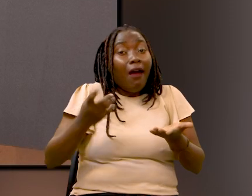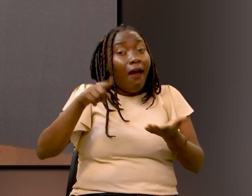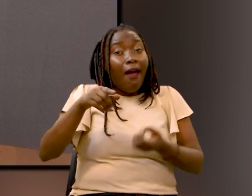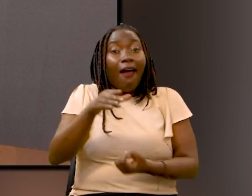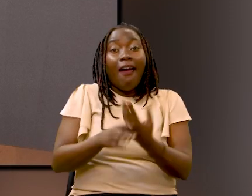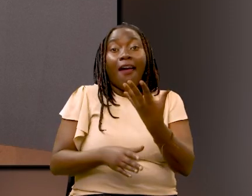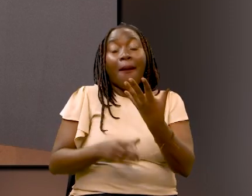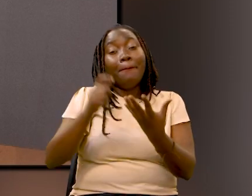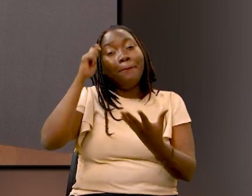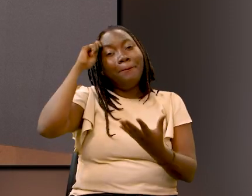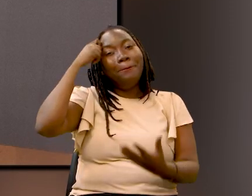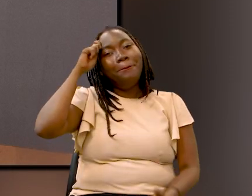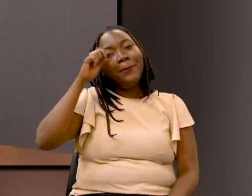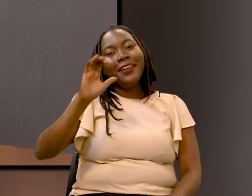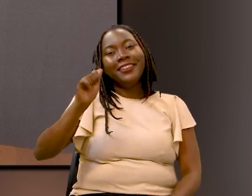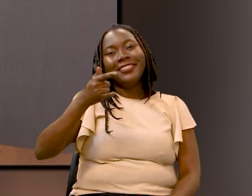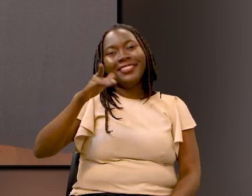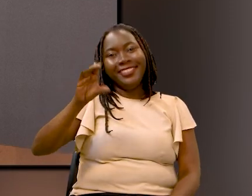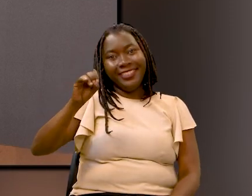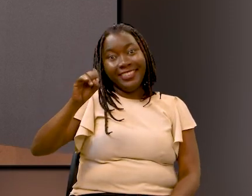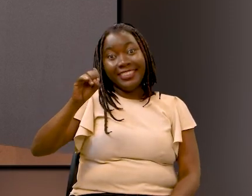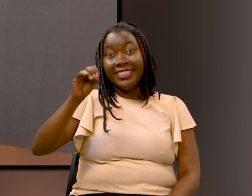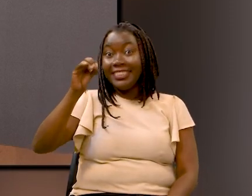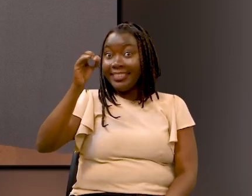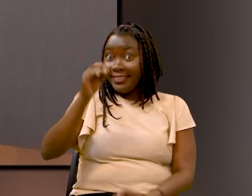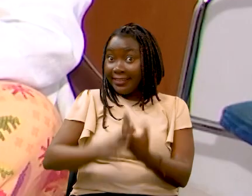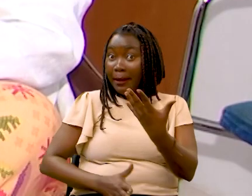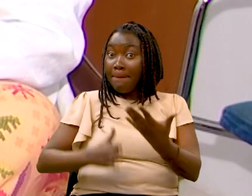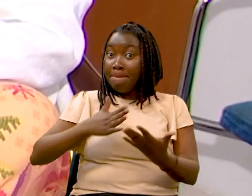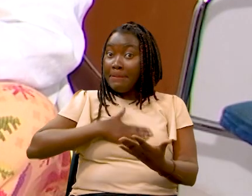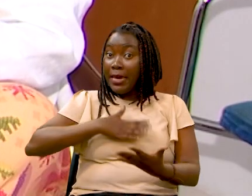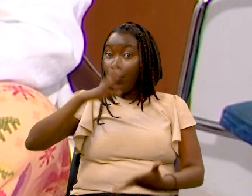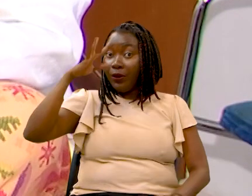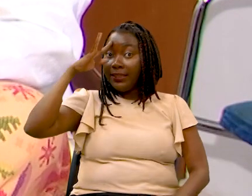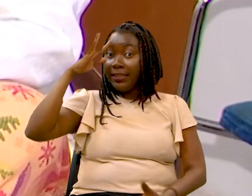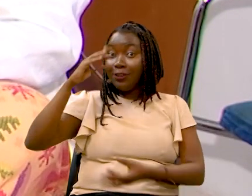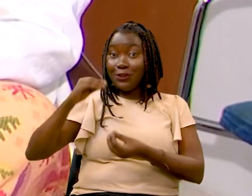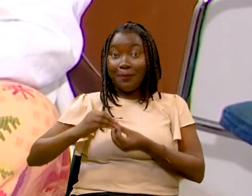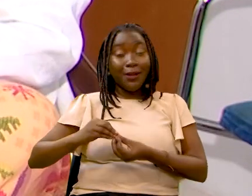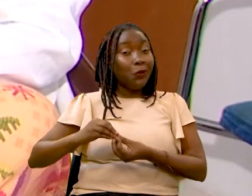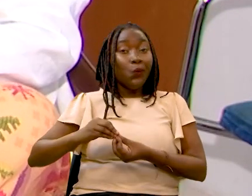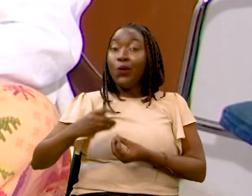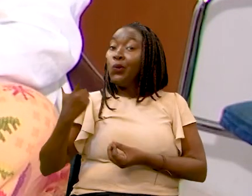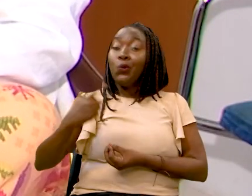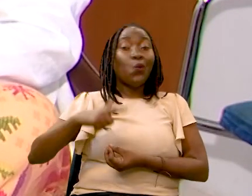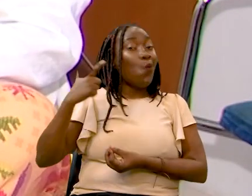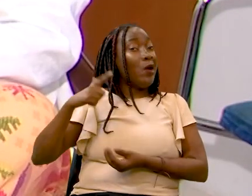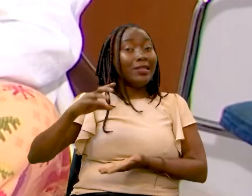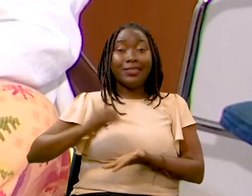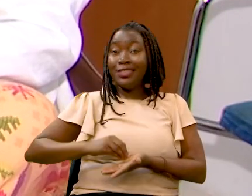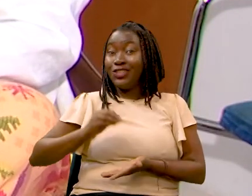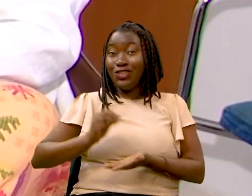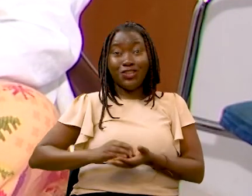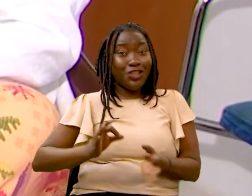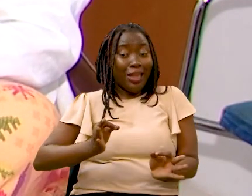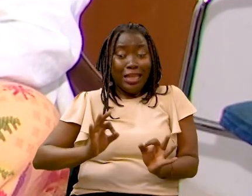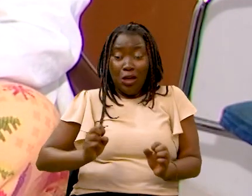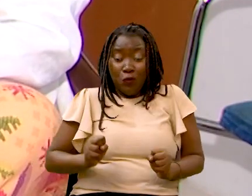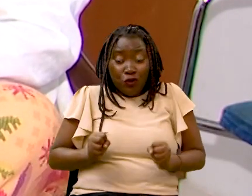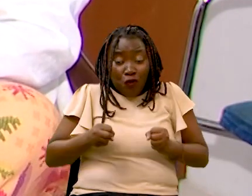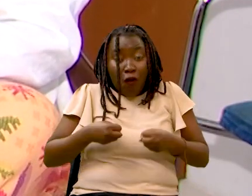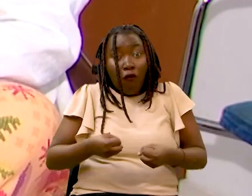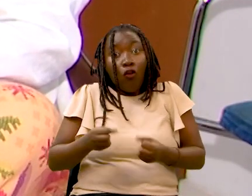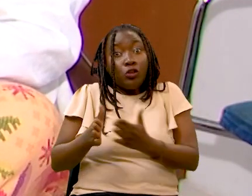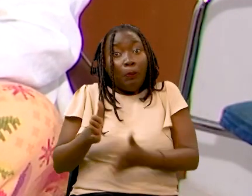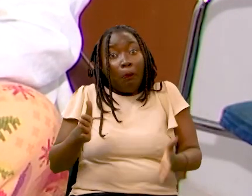a arte. Sim. Então, assim nasce a Pretação. A Pretação nasce do meu entendimento que não